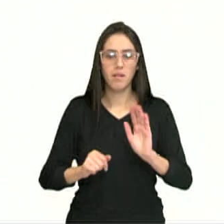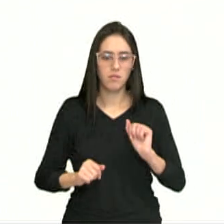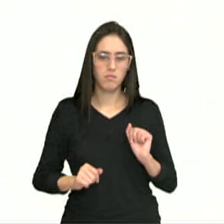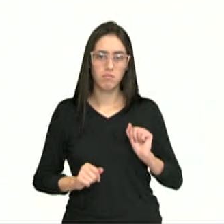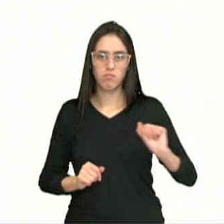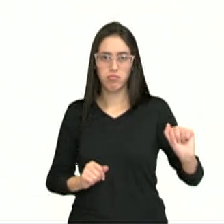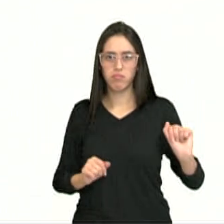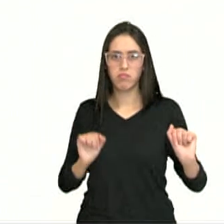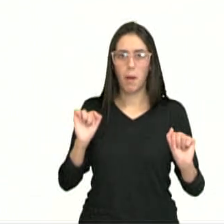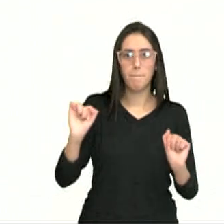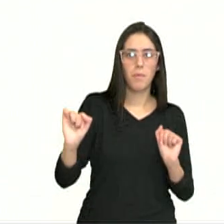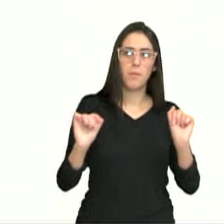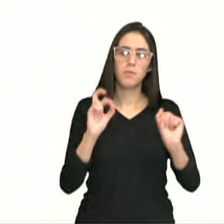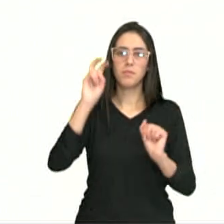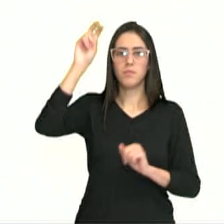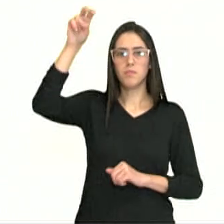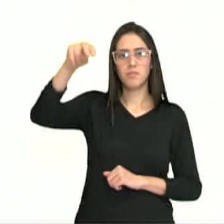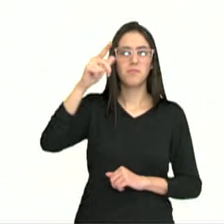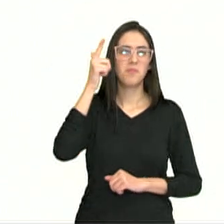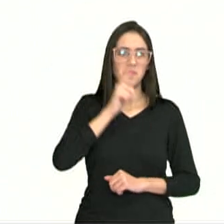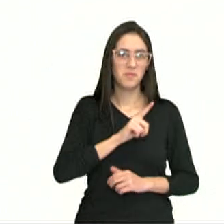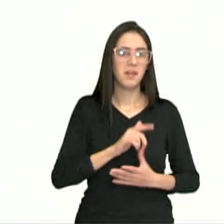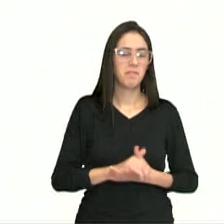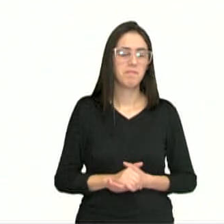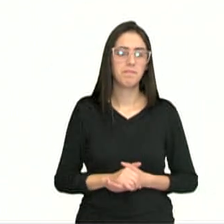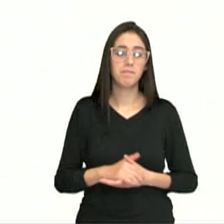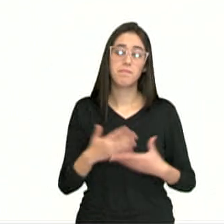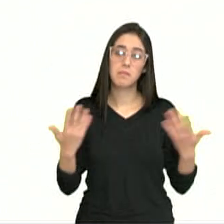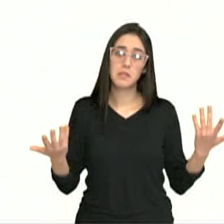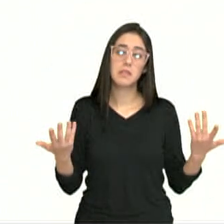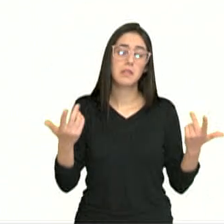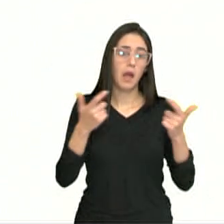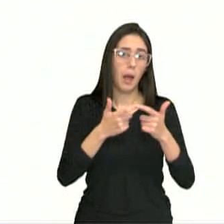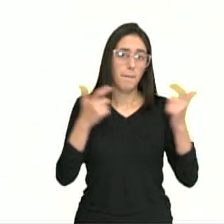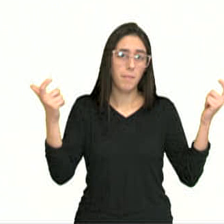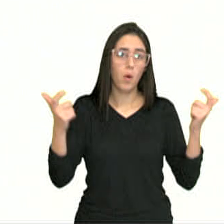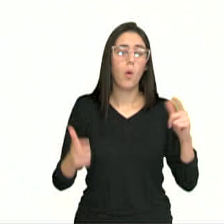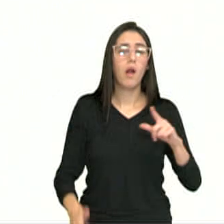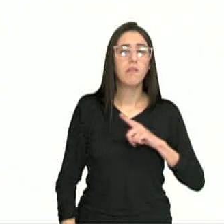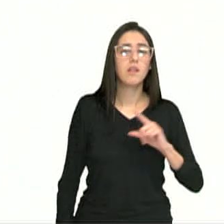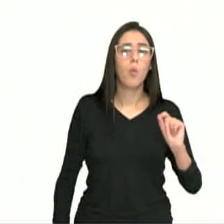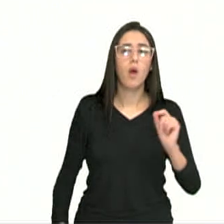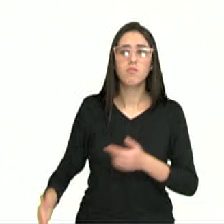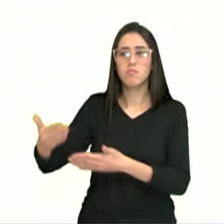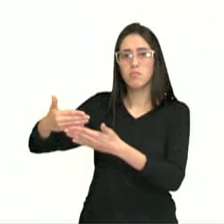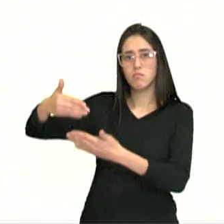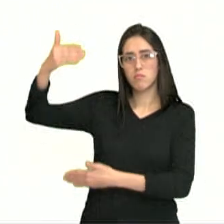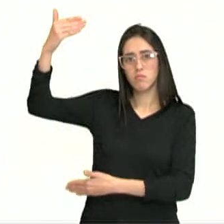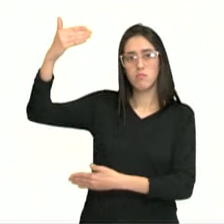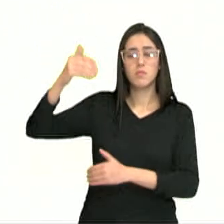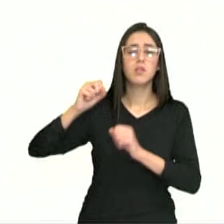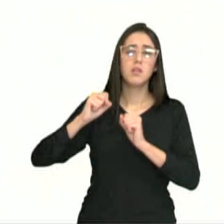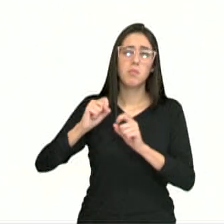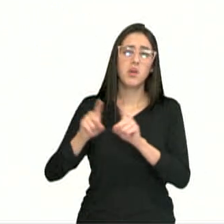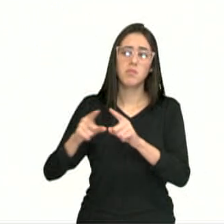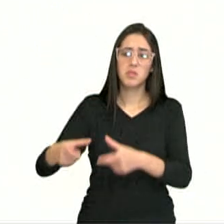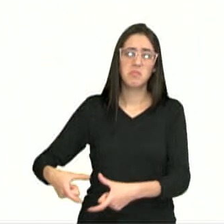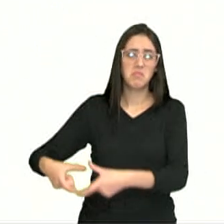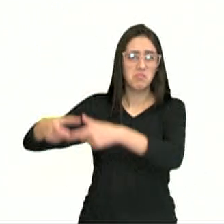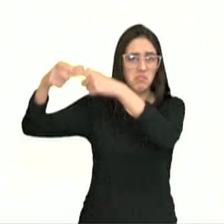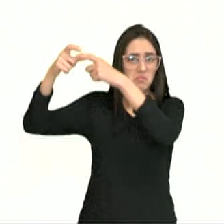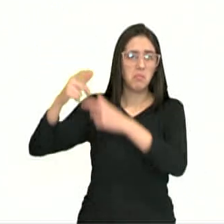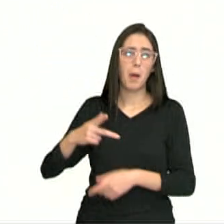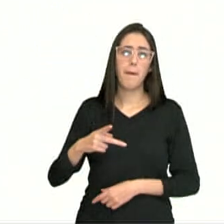o impulso e ultrapassar o obstáculo da frente. Geralmente é realizado em paredes, mas também pode ser feito em postes,